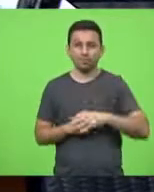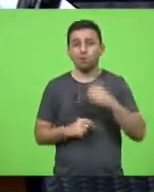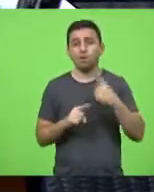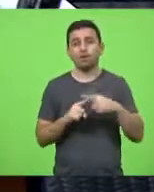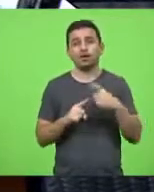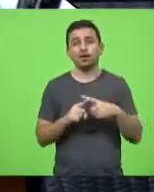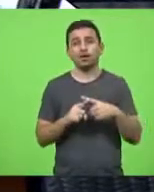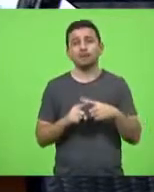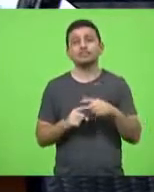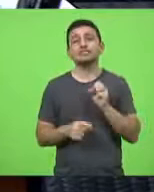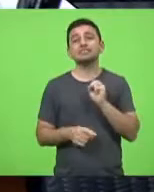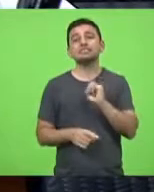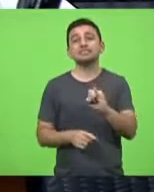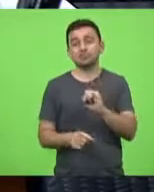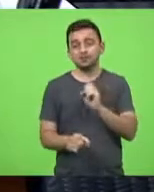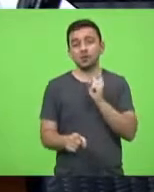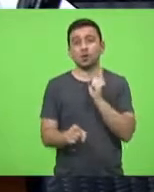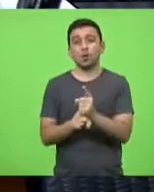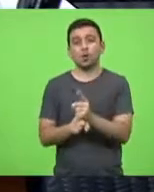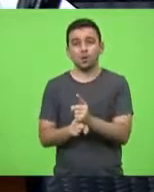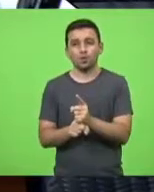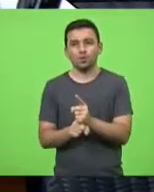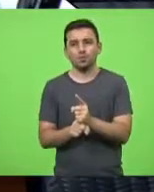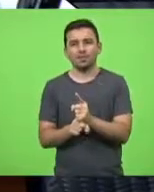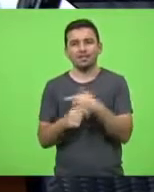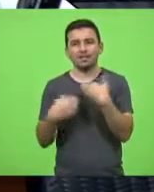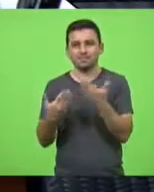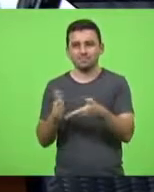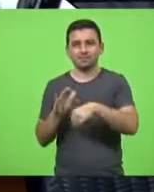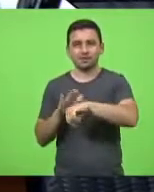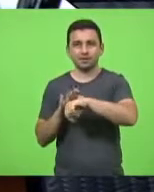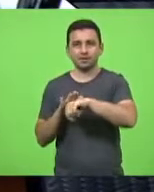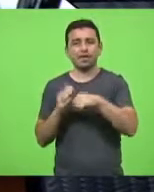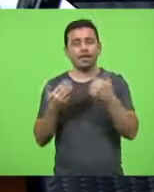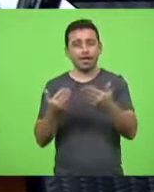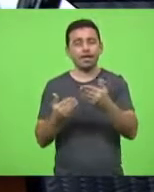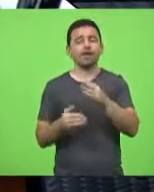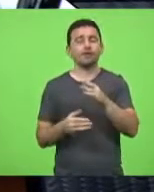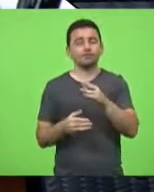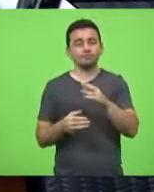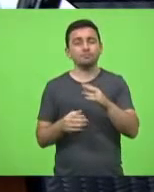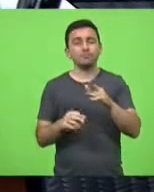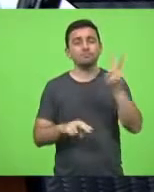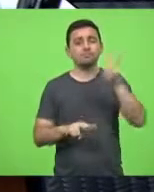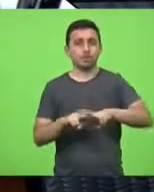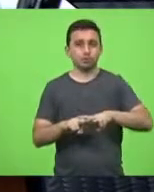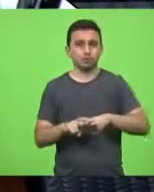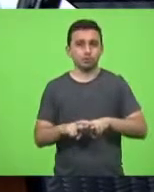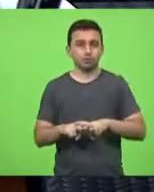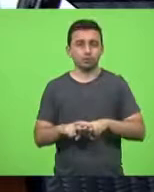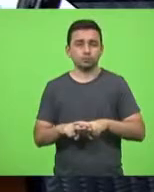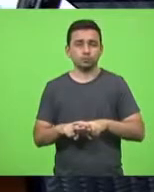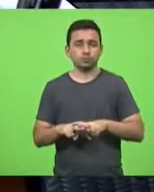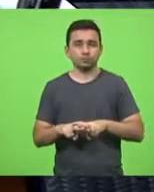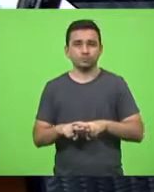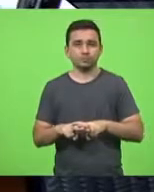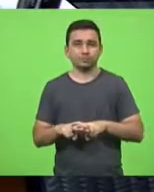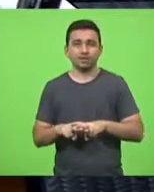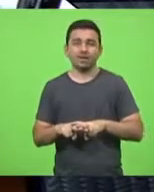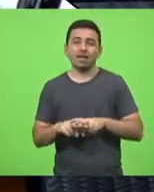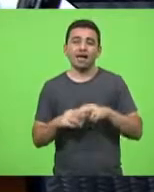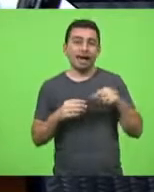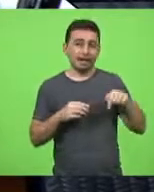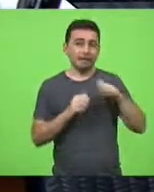se tivéssemos encontrado crime, o governador Carlos Moisés estaria preso. E nem a Assembleia Legislativa